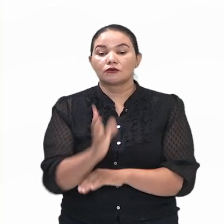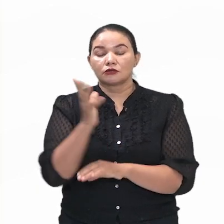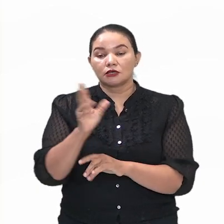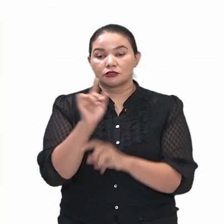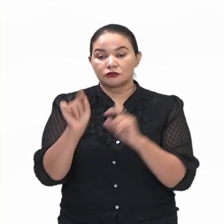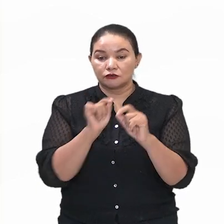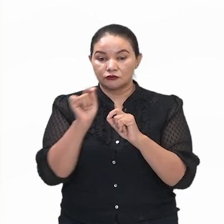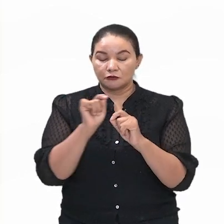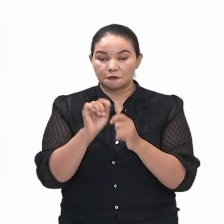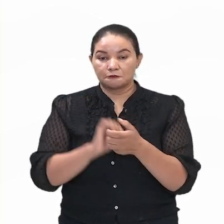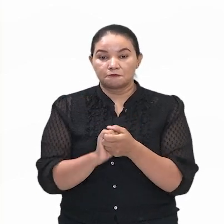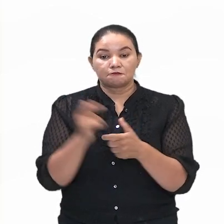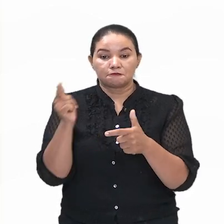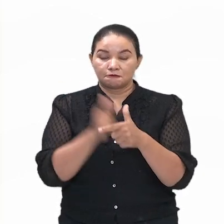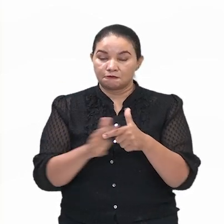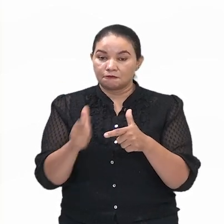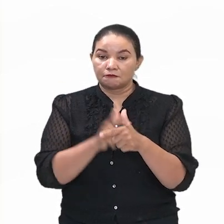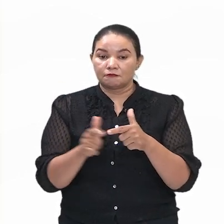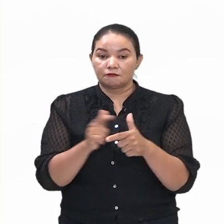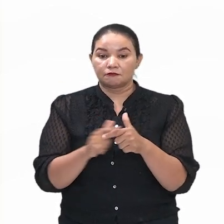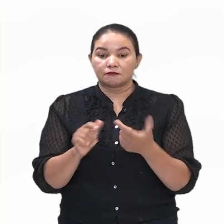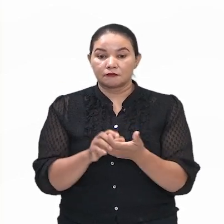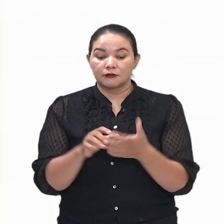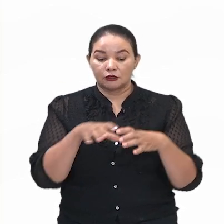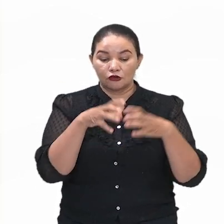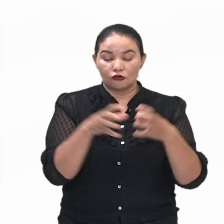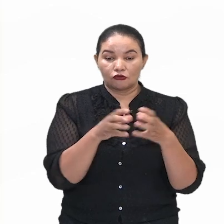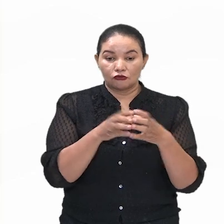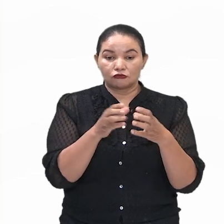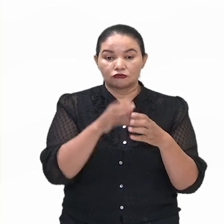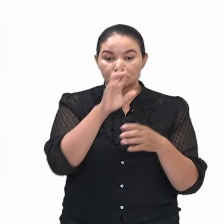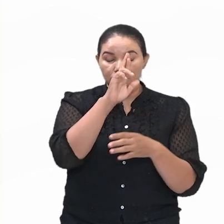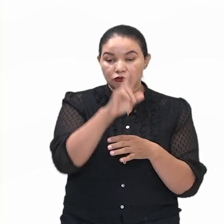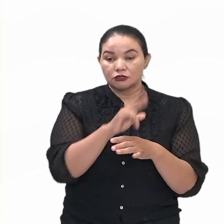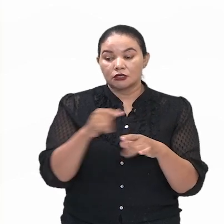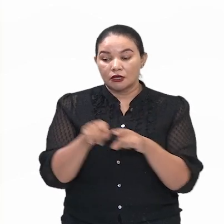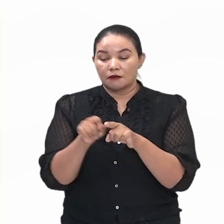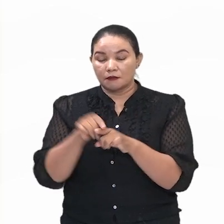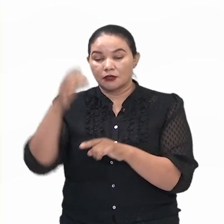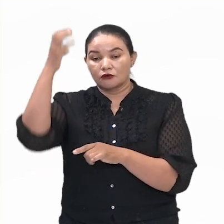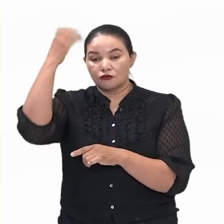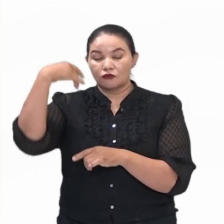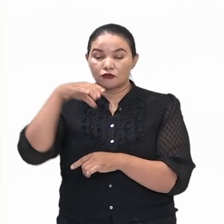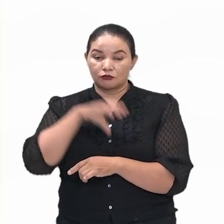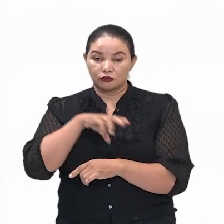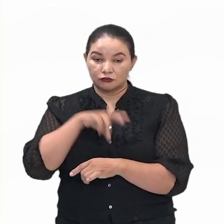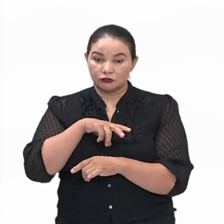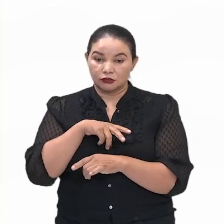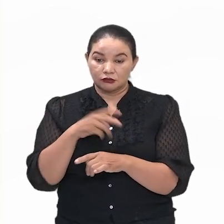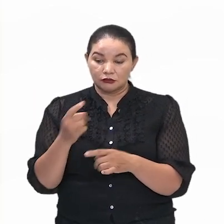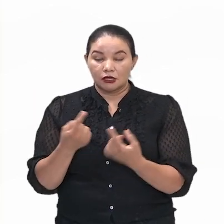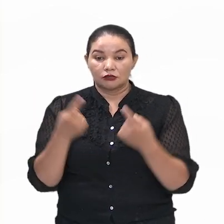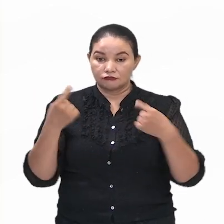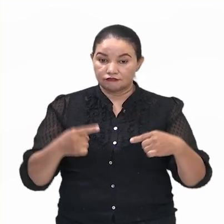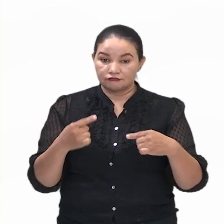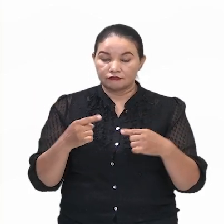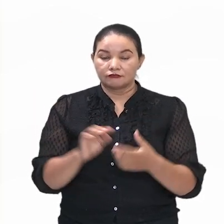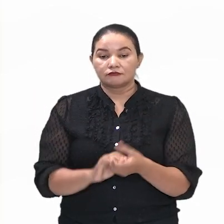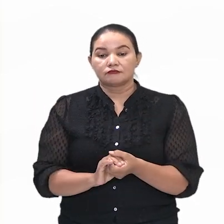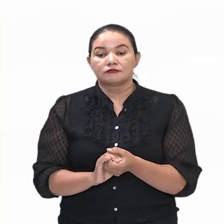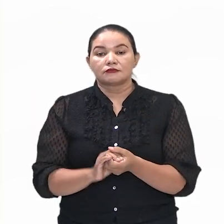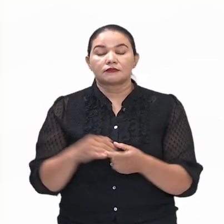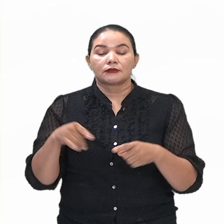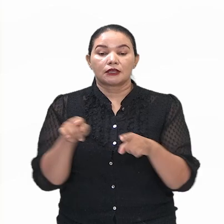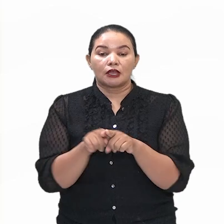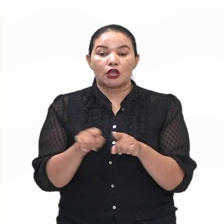aí problemas entre senhores de engenho e a coroa portuguesa. Há também, entre essa relação de poder e